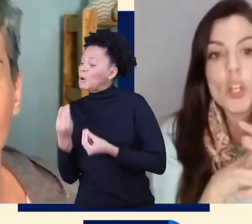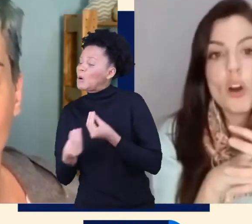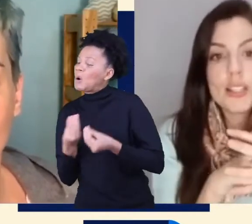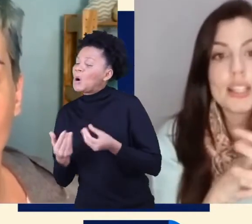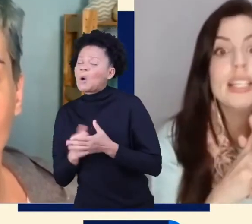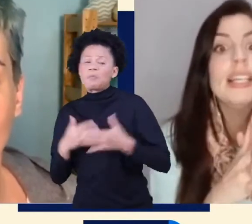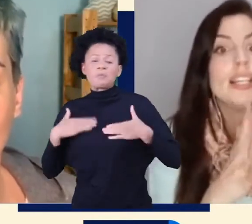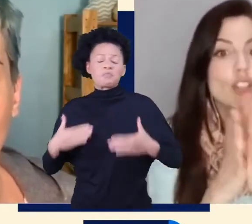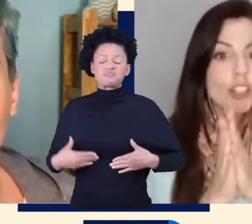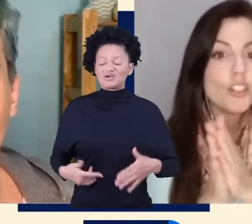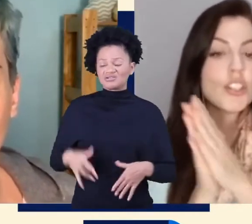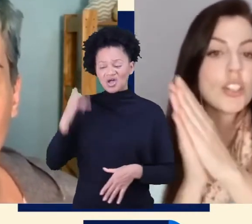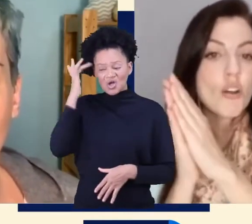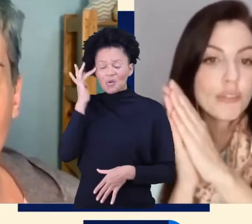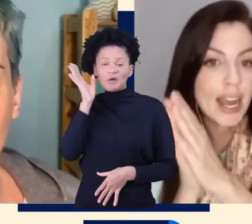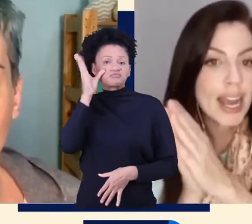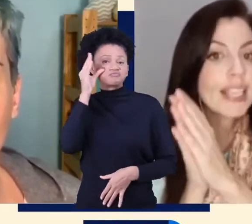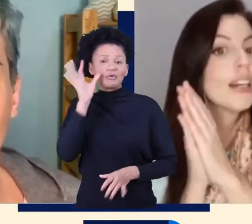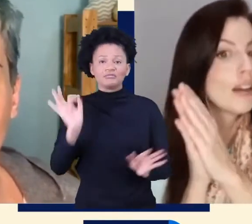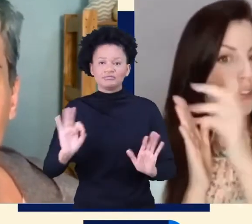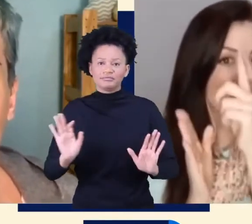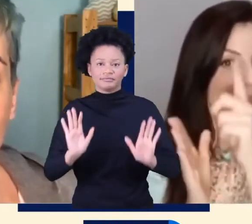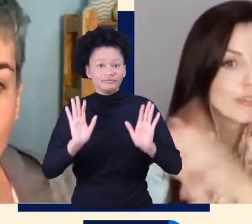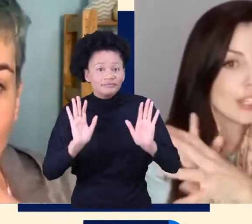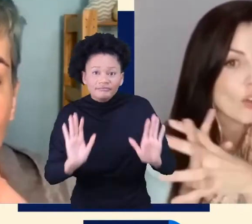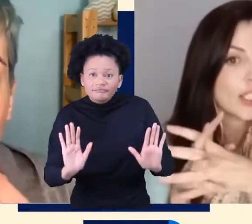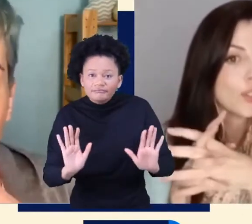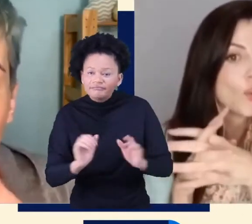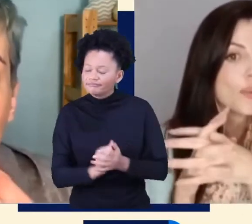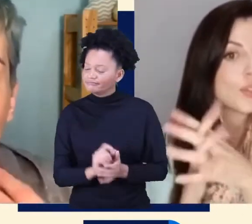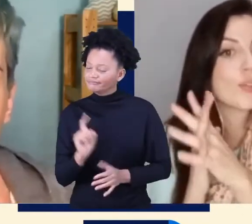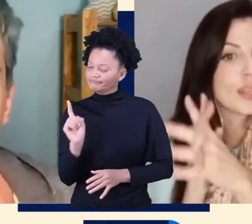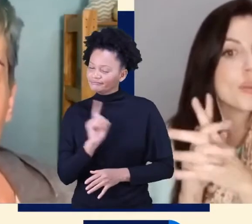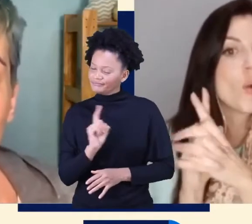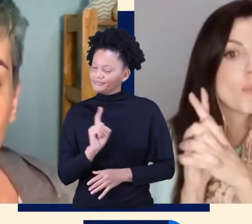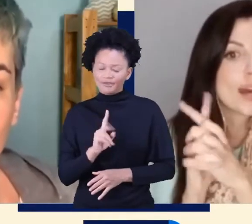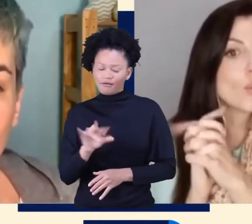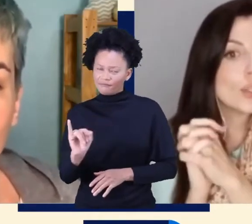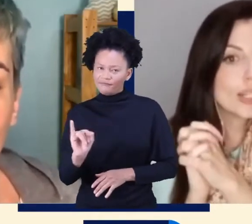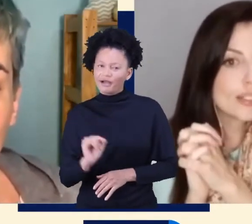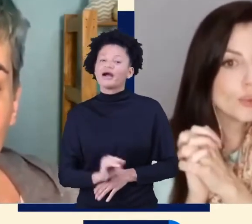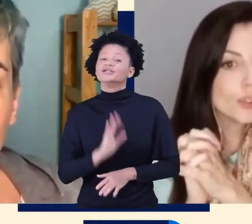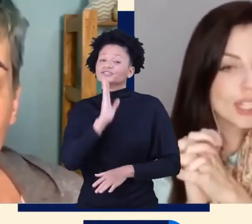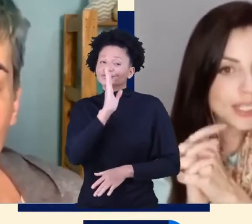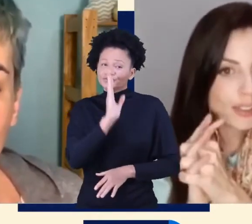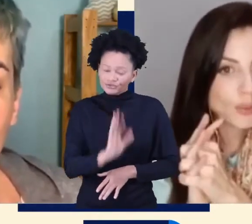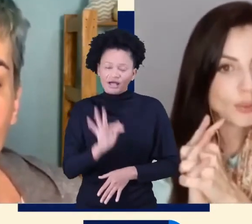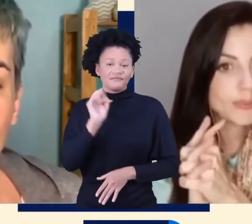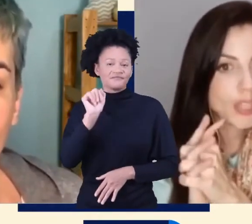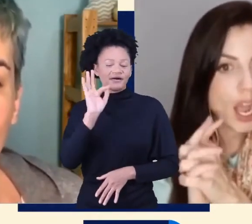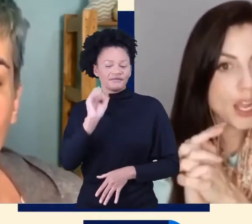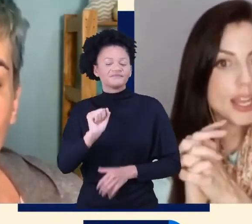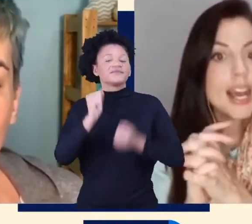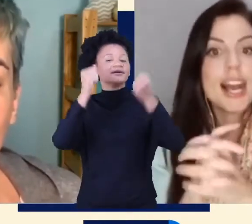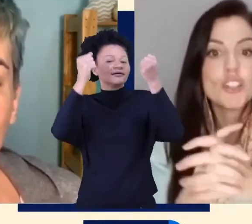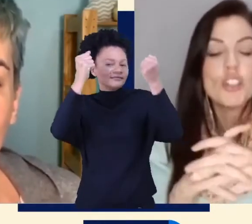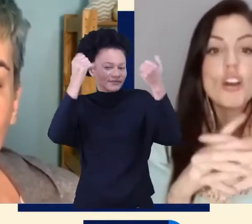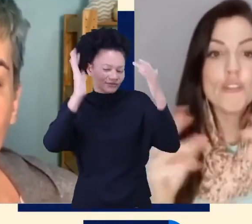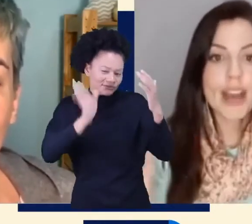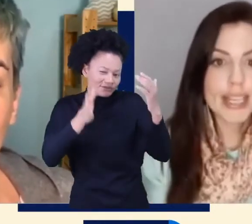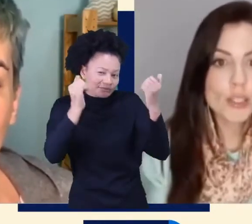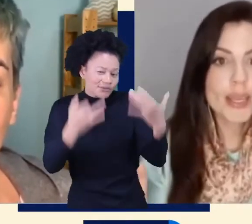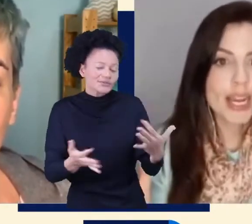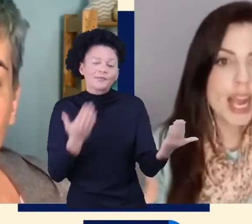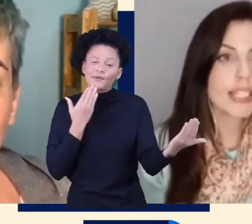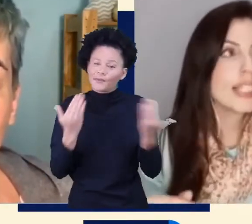não está curiosa. Gente, a gente não vai... A Fafá bem falou aqui no começo que eu sempre comparo com a educação no trânsito, tá? A gente